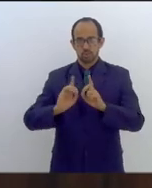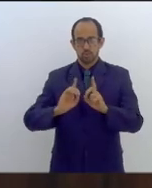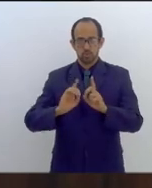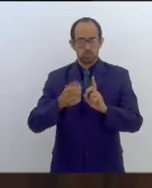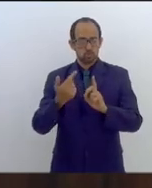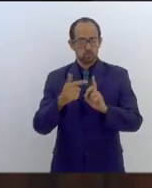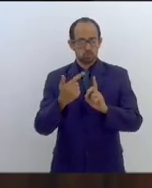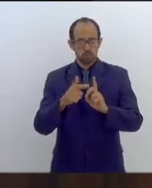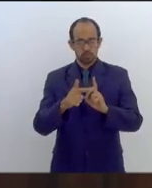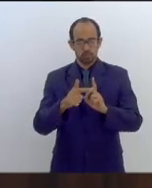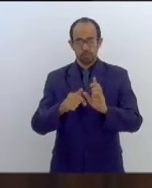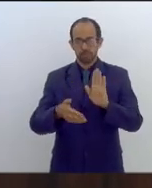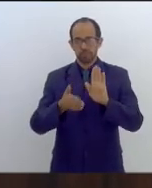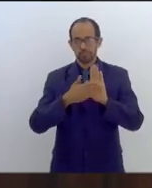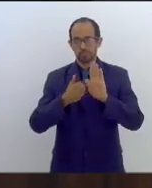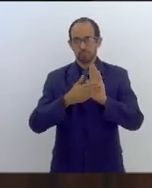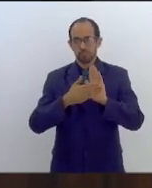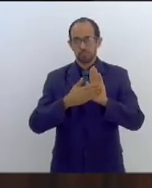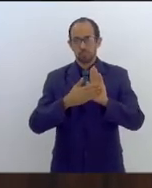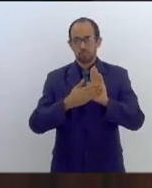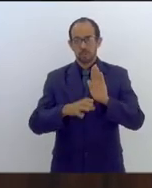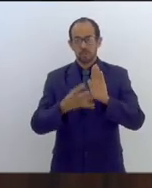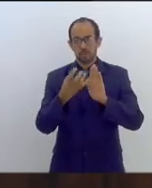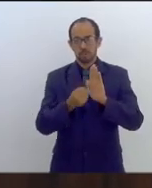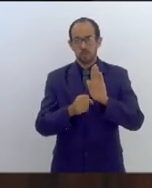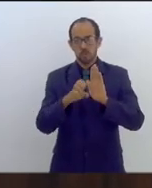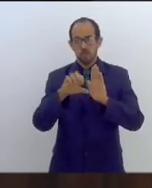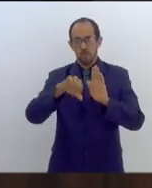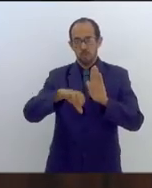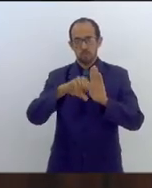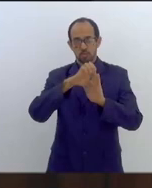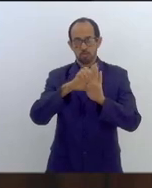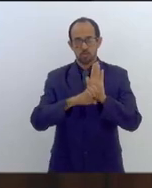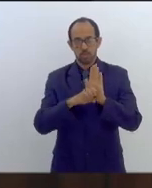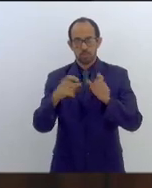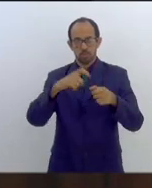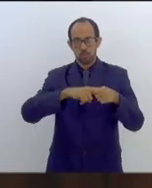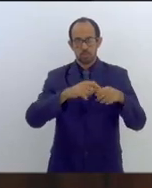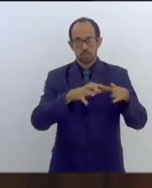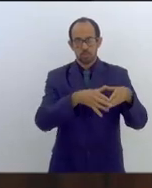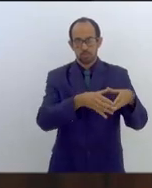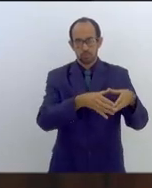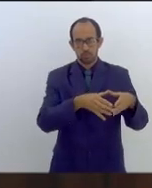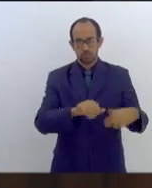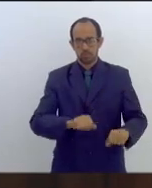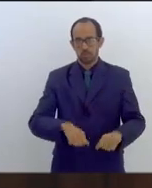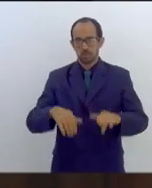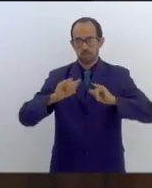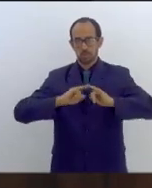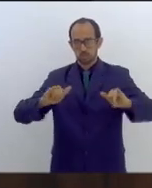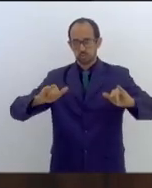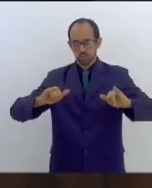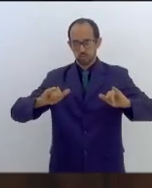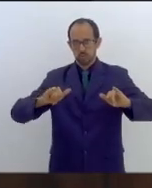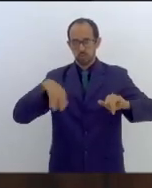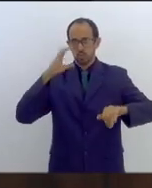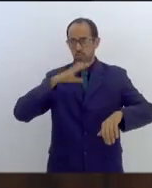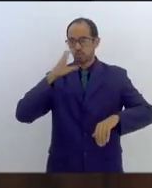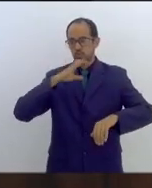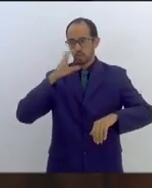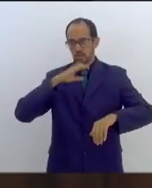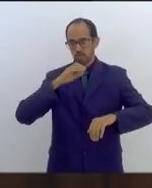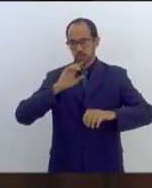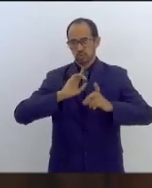a discussão, a presente proposta recebeu 9 emendas e retorna às comissões. Anuncio, em regime de urgência e discussão